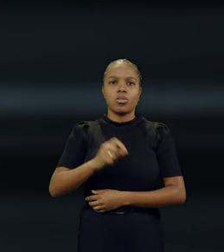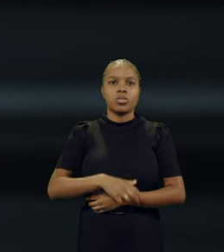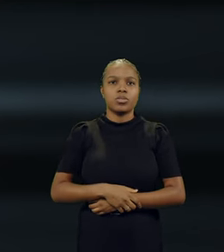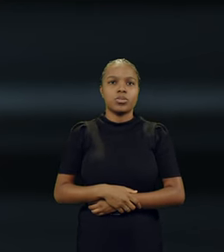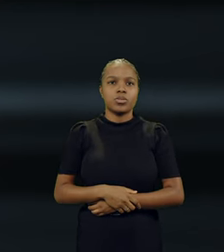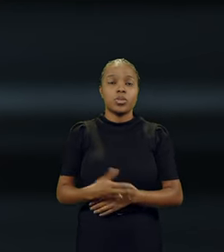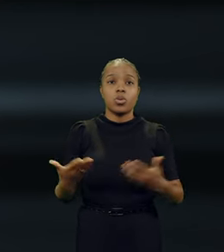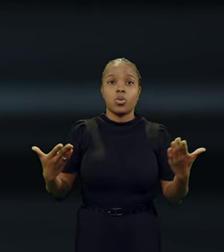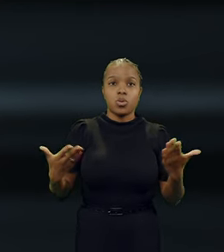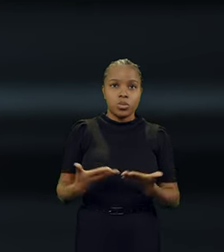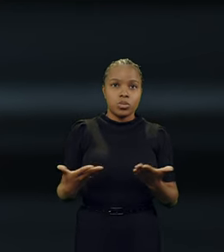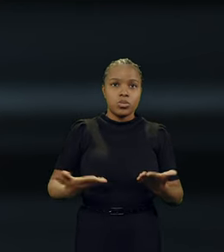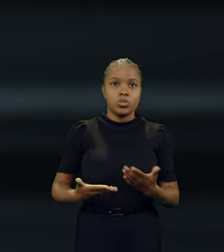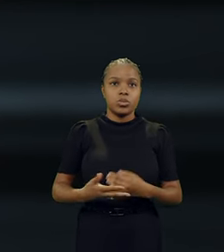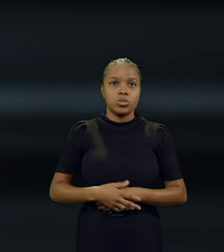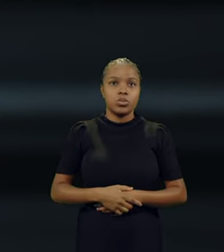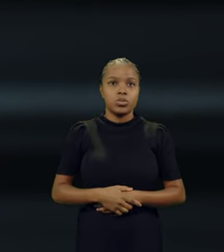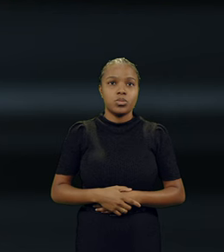hoje